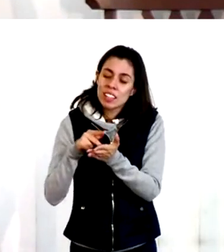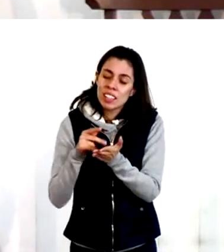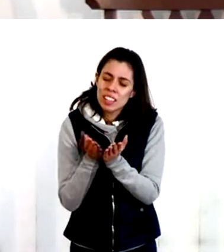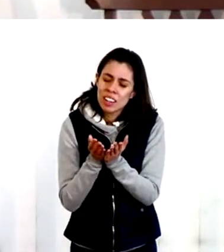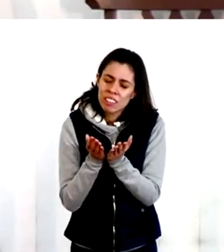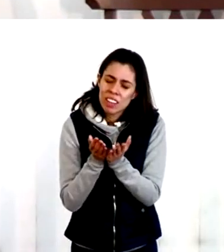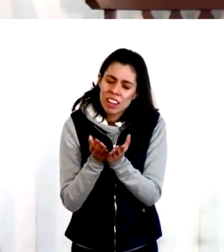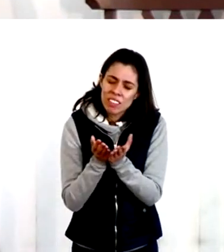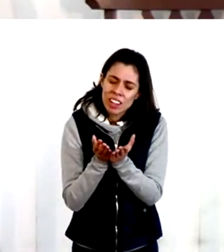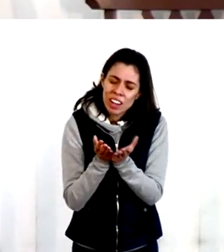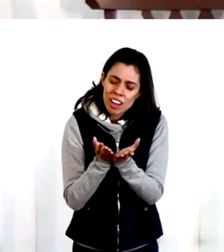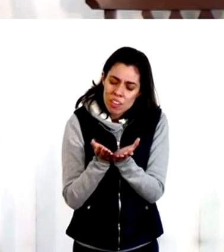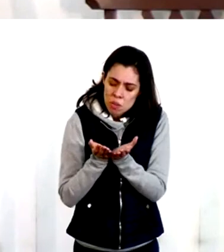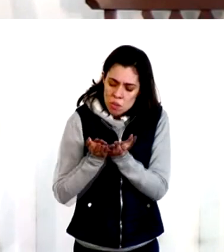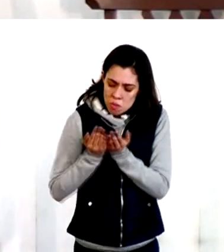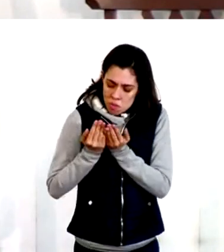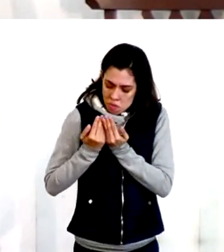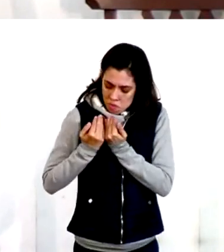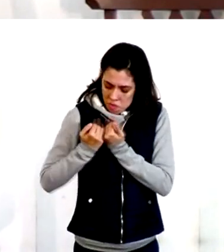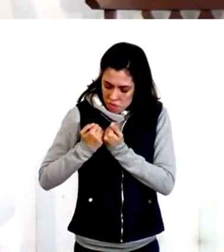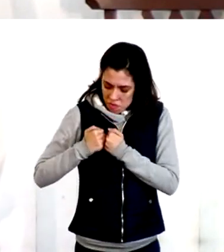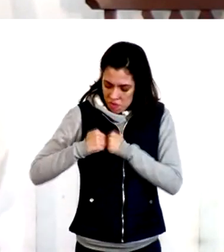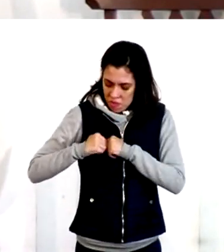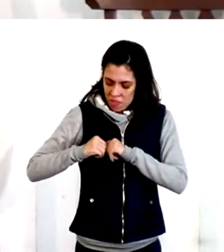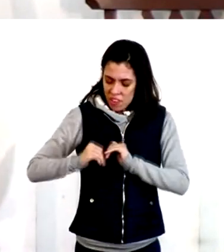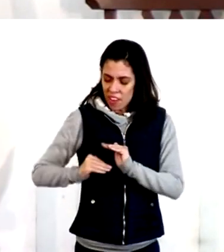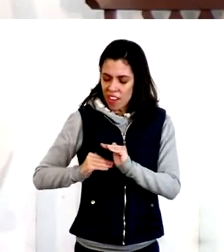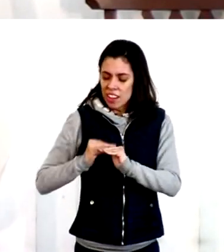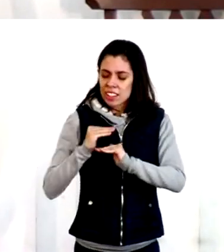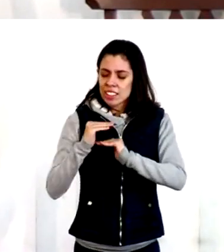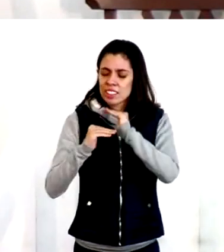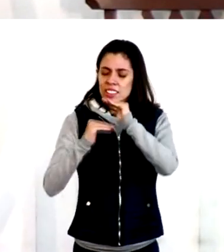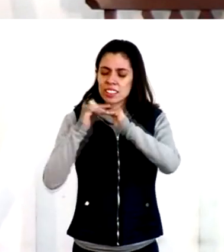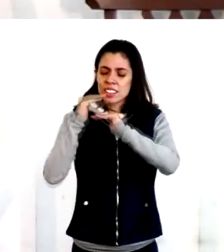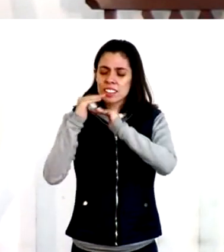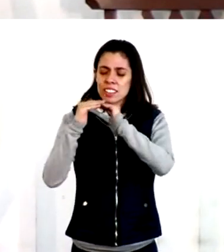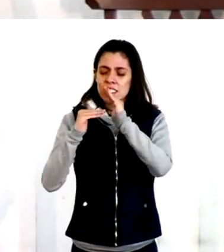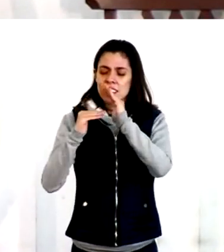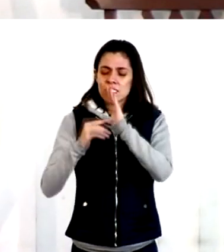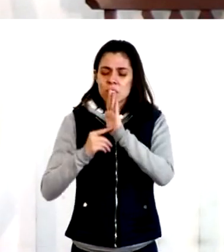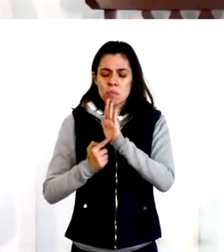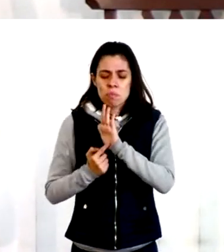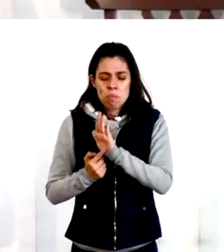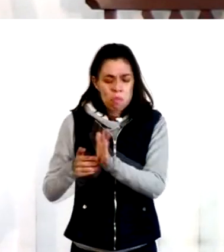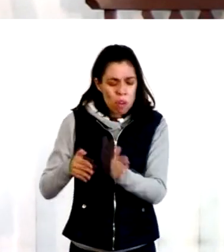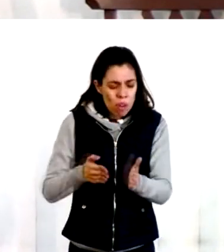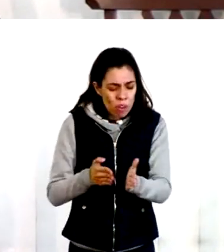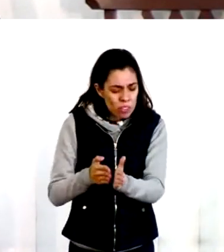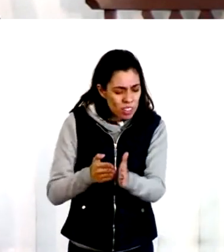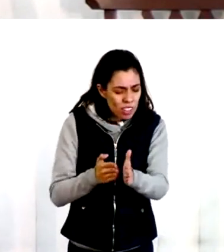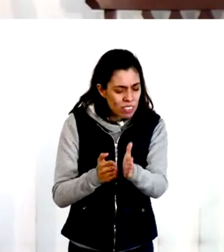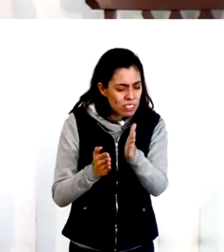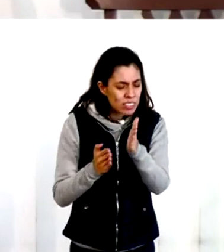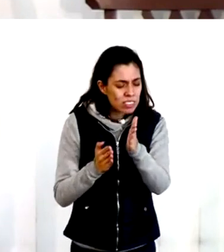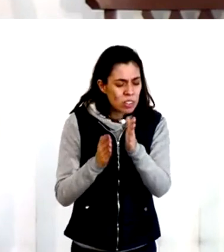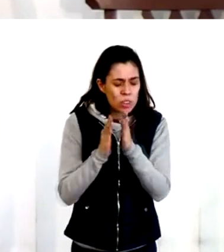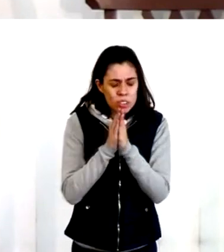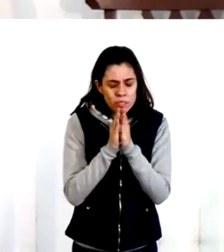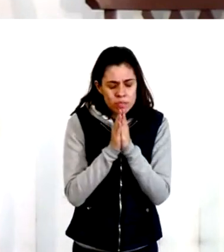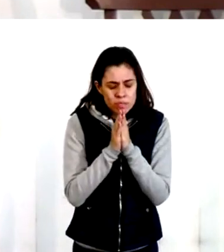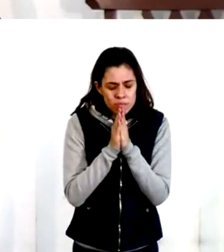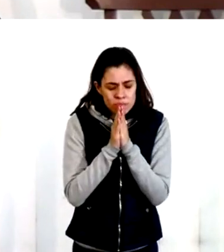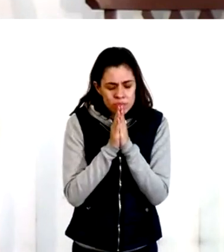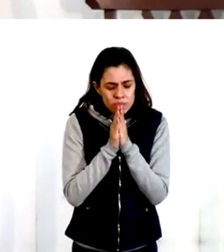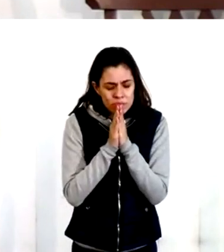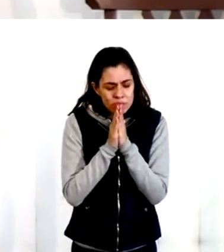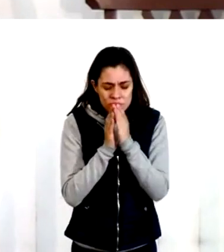palavra. Que a Sua palavra seja aquela que aponte o caminho espiritual. Por isso nós oramos.